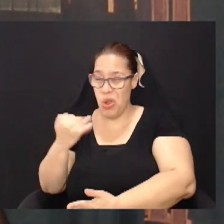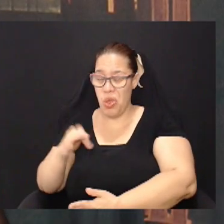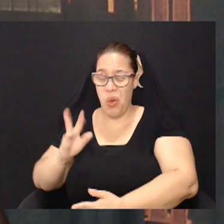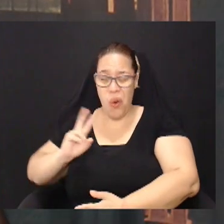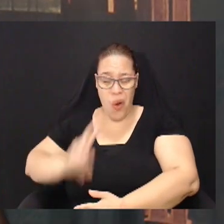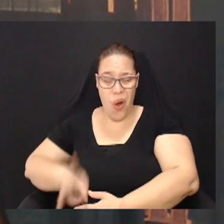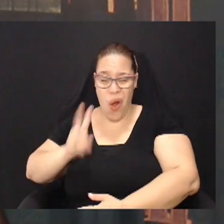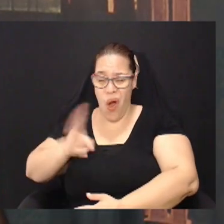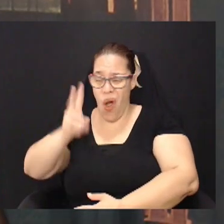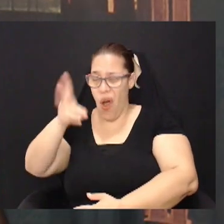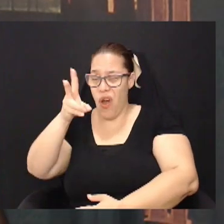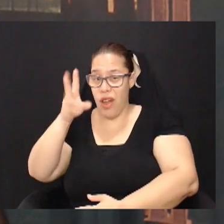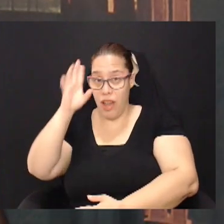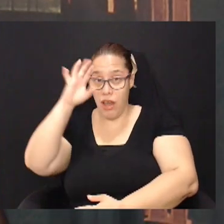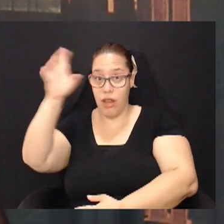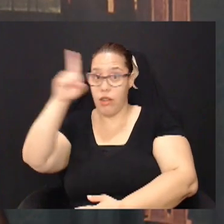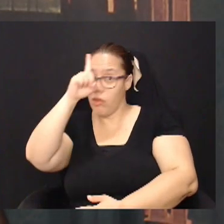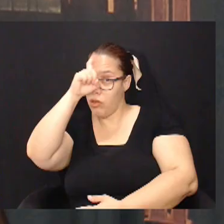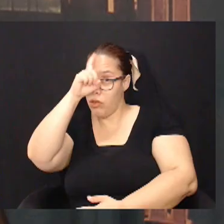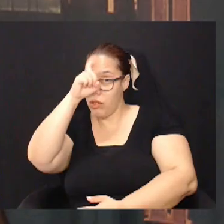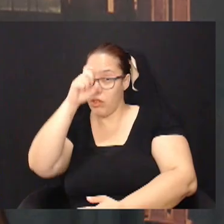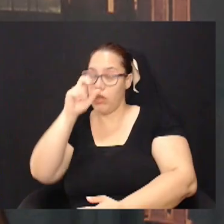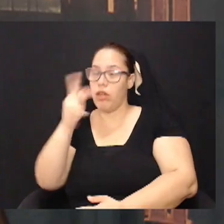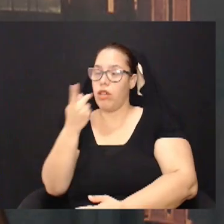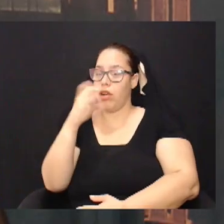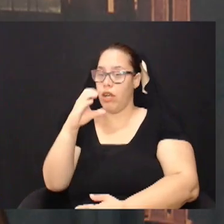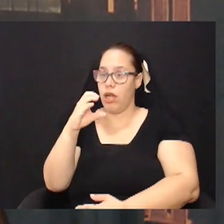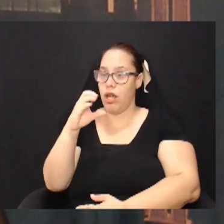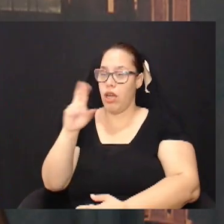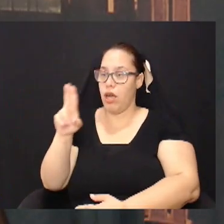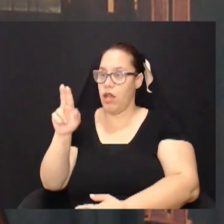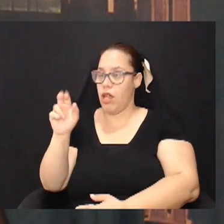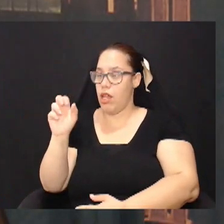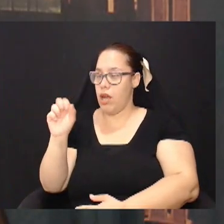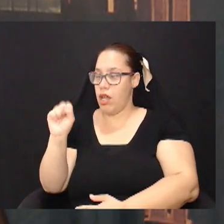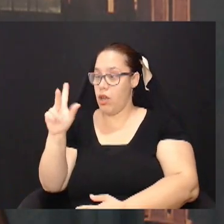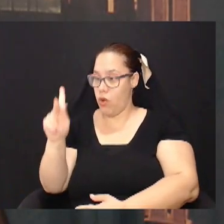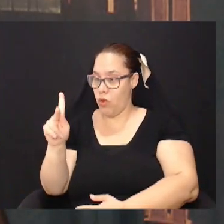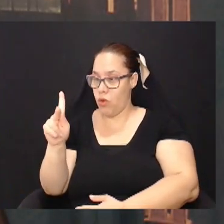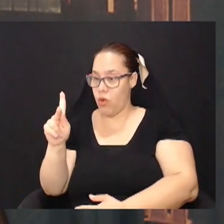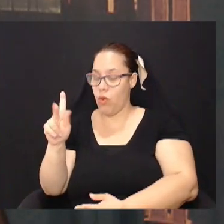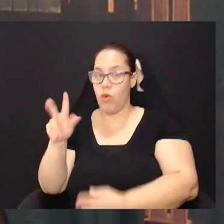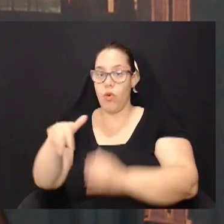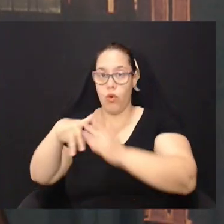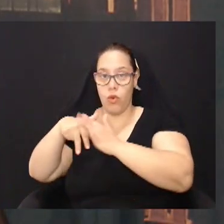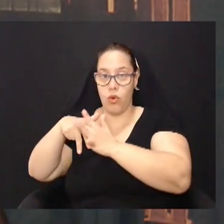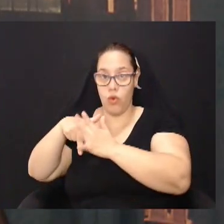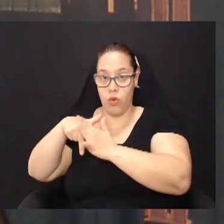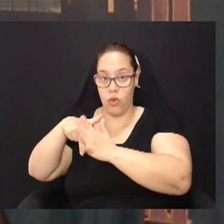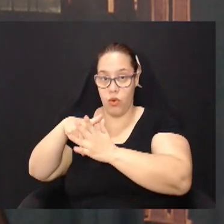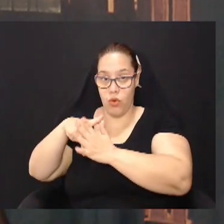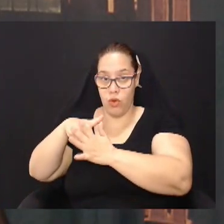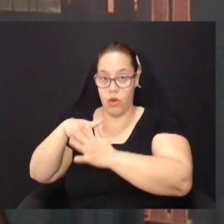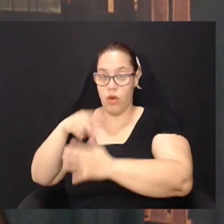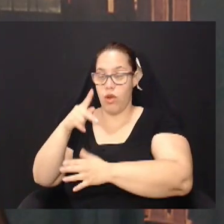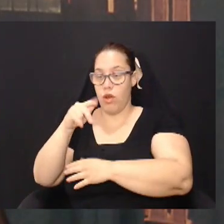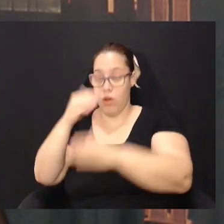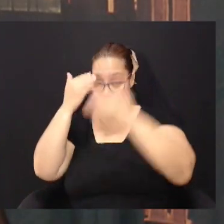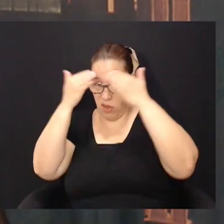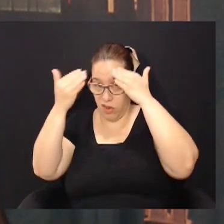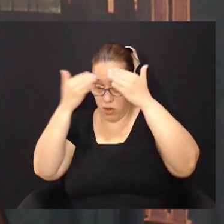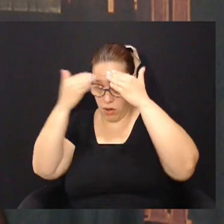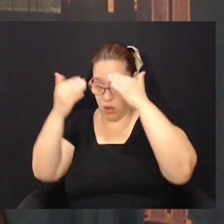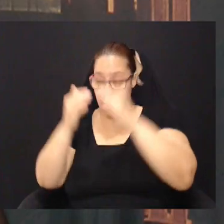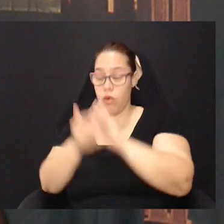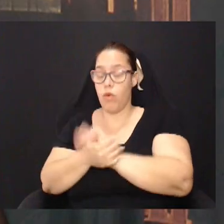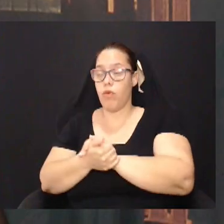um hospital como o HC da USP, o volume de pacientes que tem, Uhum. fazer a abordagem psicológica, psicoterápica com cada